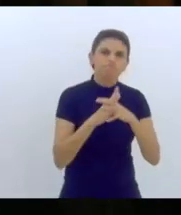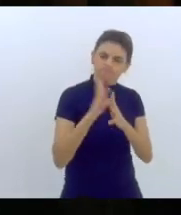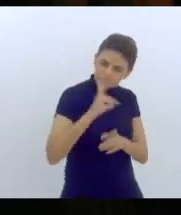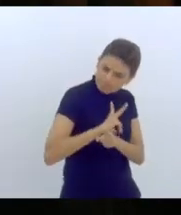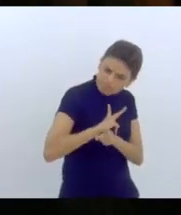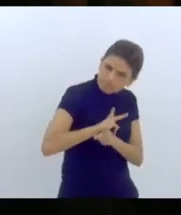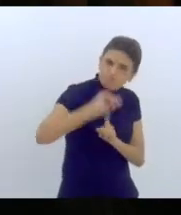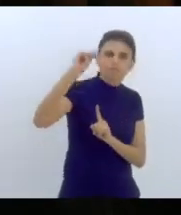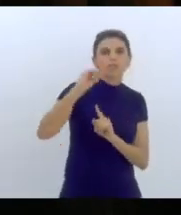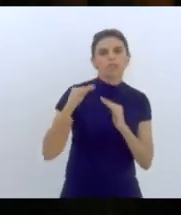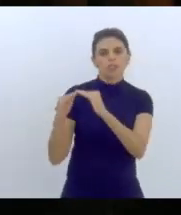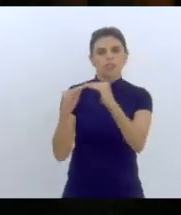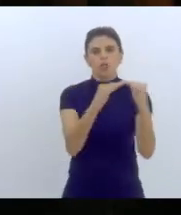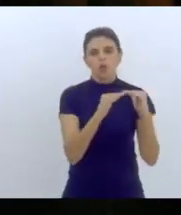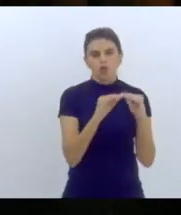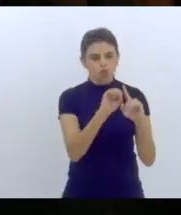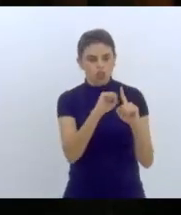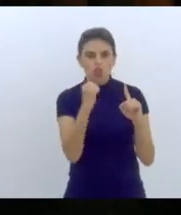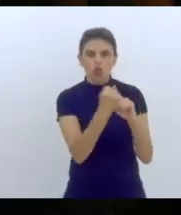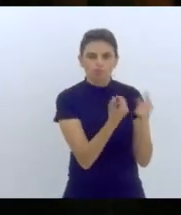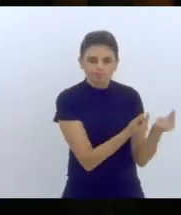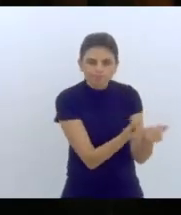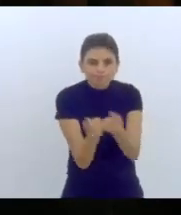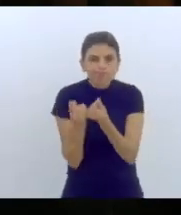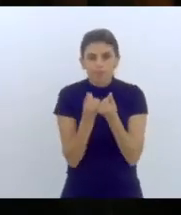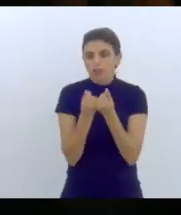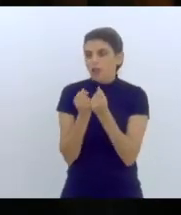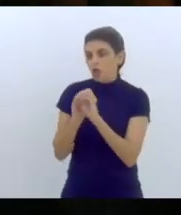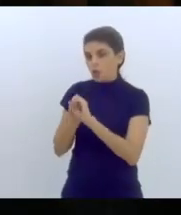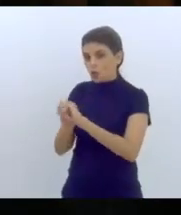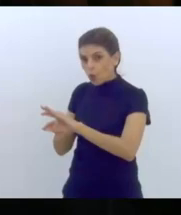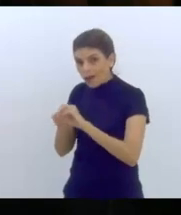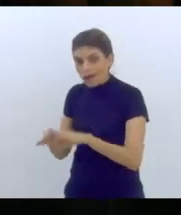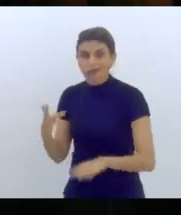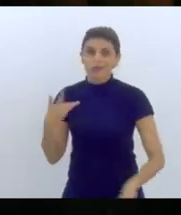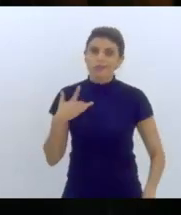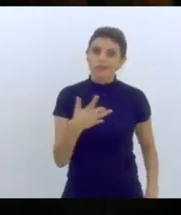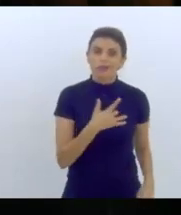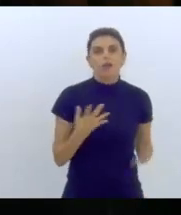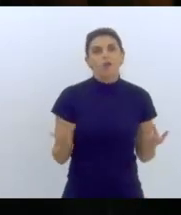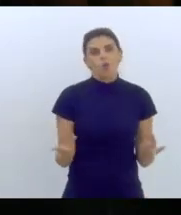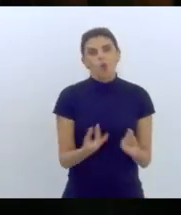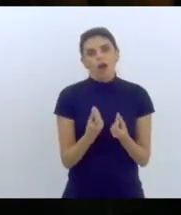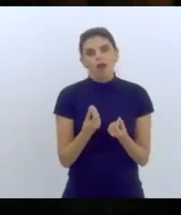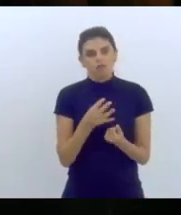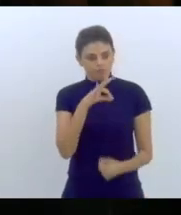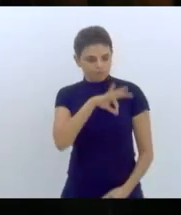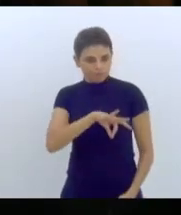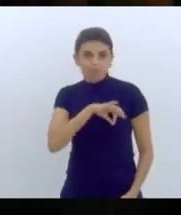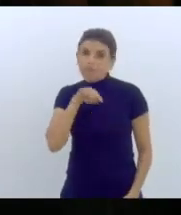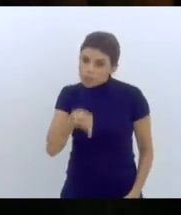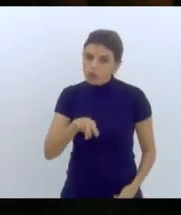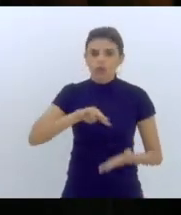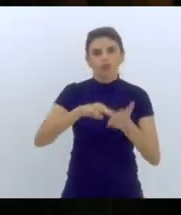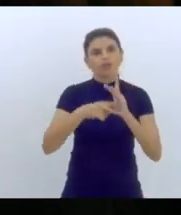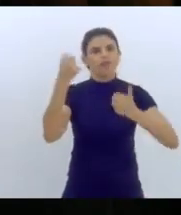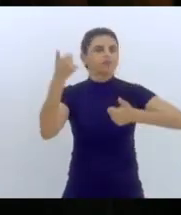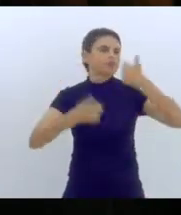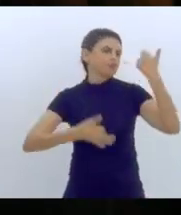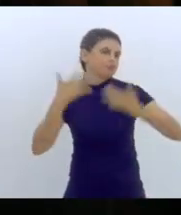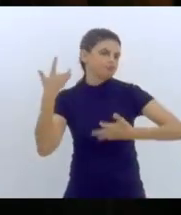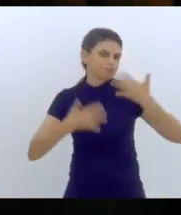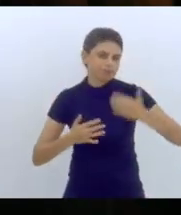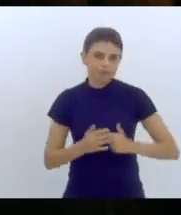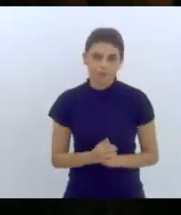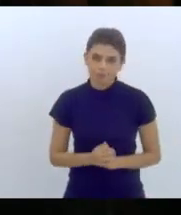desigualdades sociais a partir do acesso à educação, à saúde de qualidade, à renda. É sobre isso que a gente está falando. A